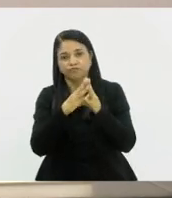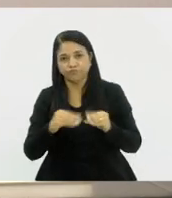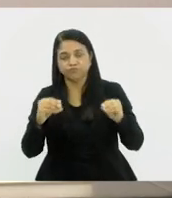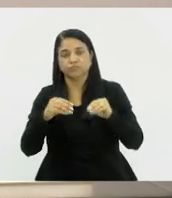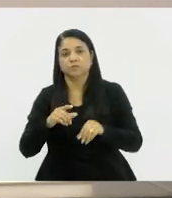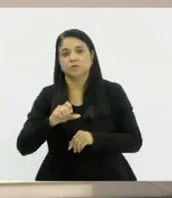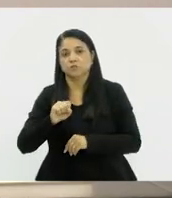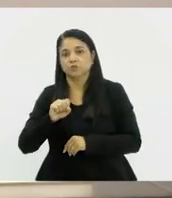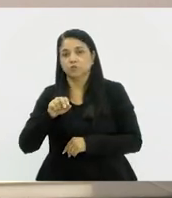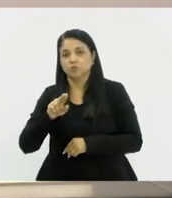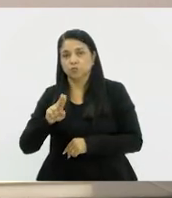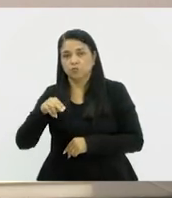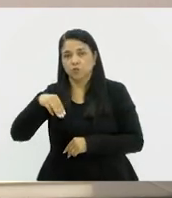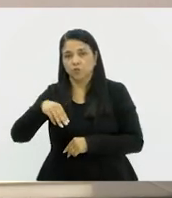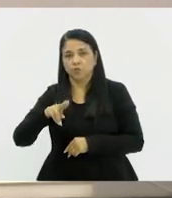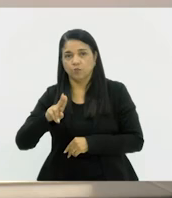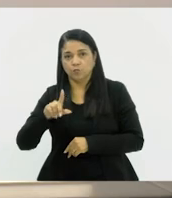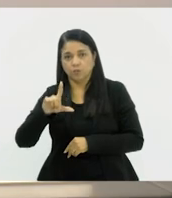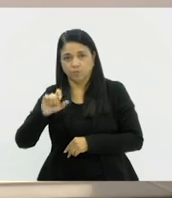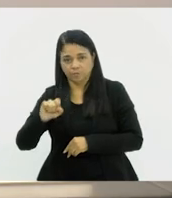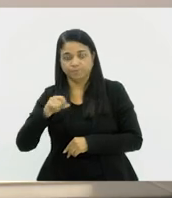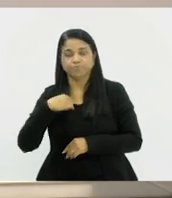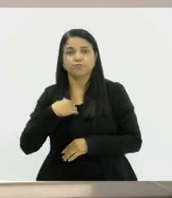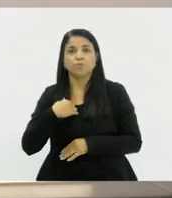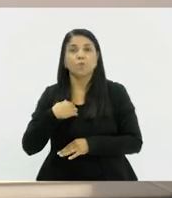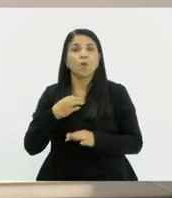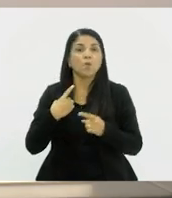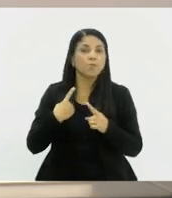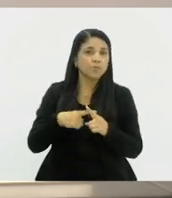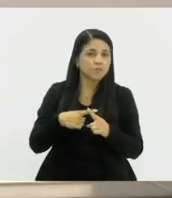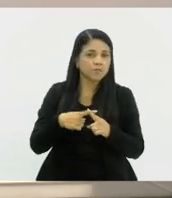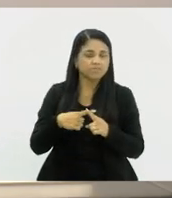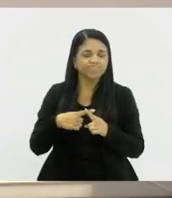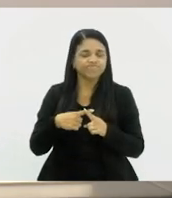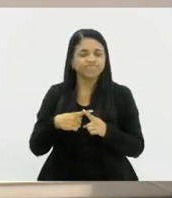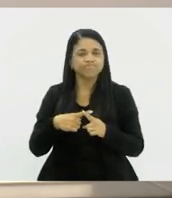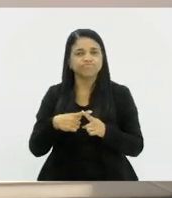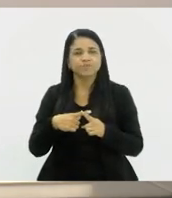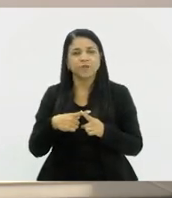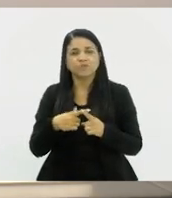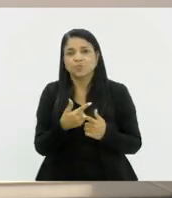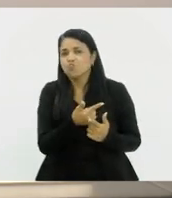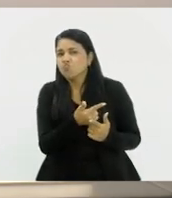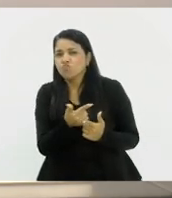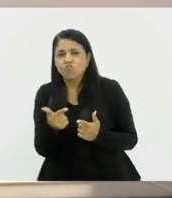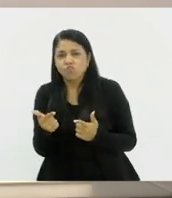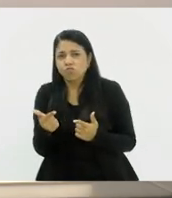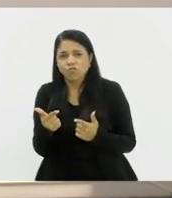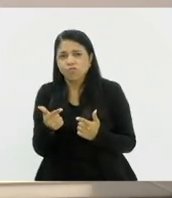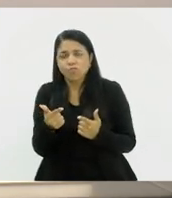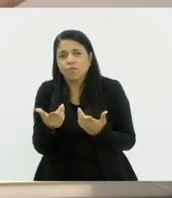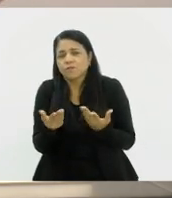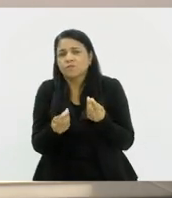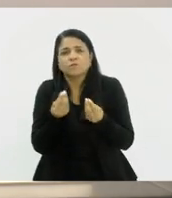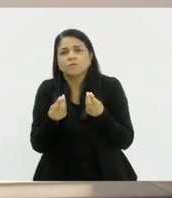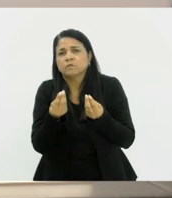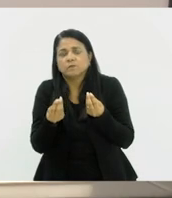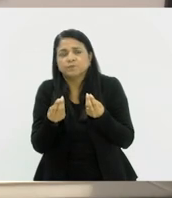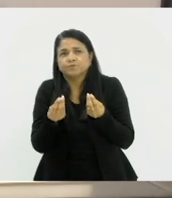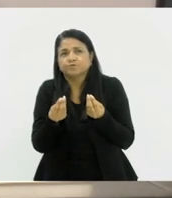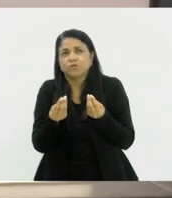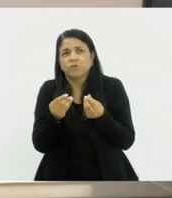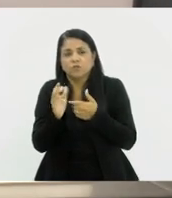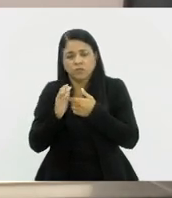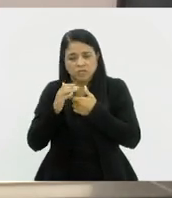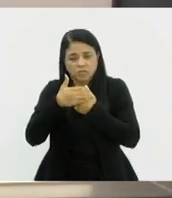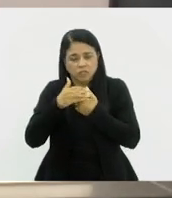súmula exatamente por achar que não há espaço né para rebaixamento e eu vou usar um termo